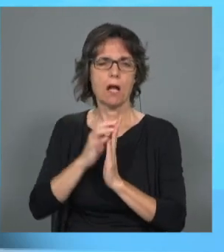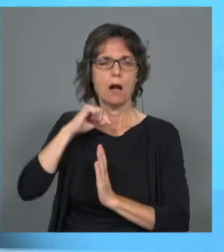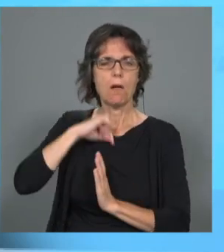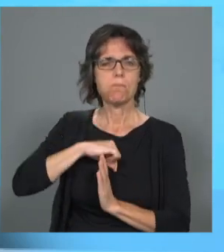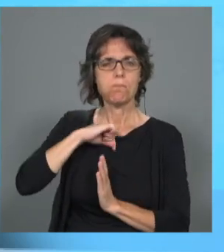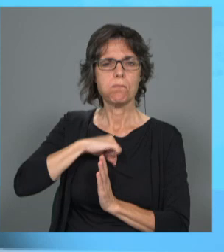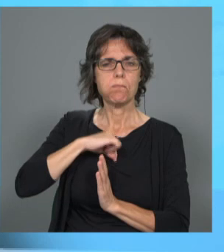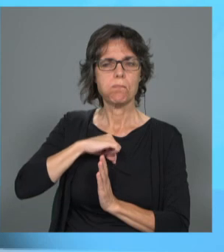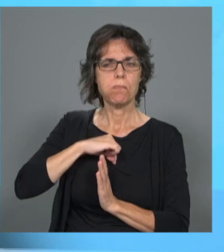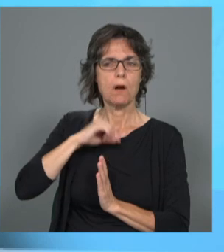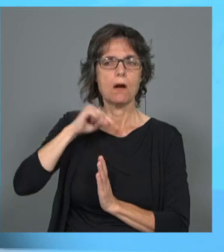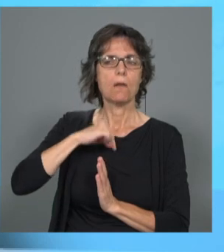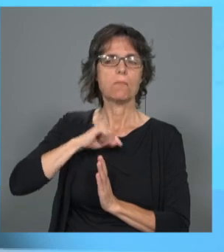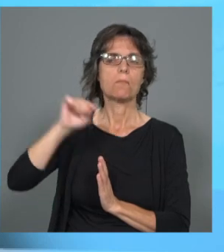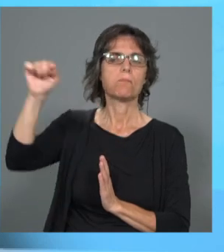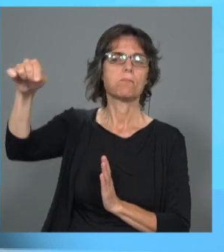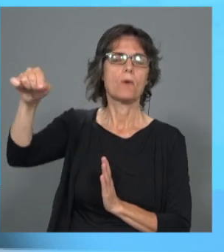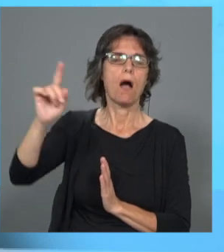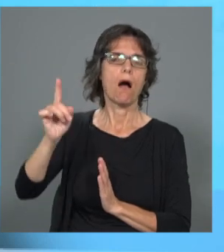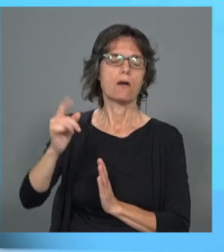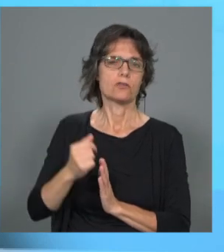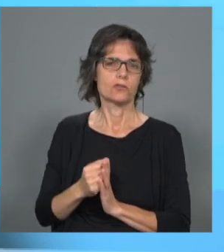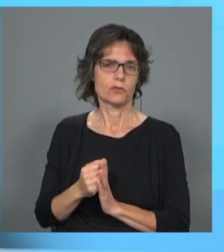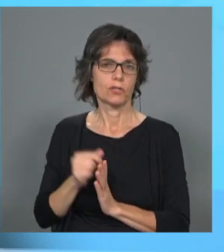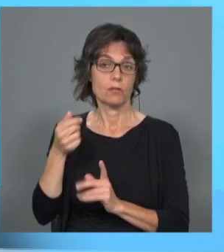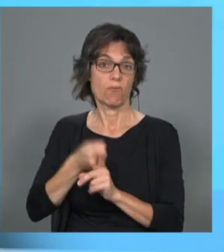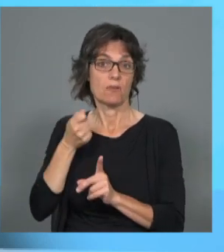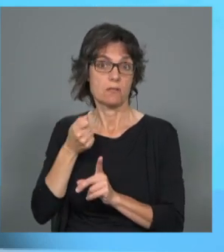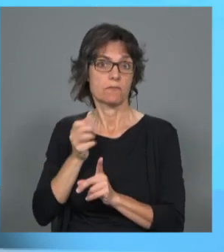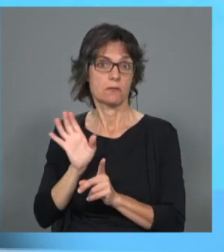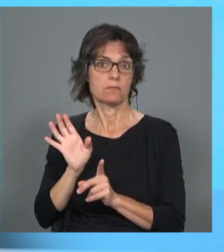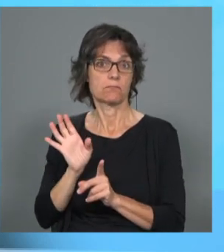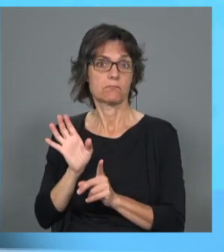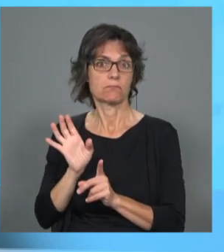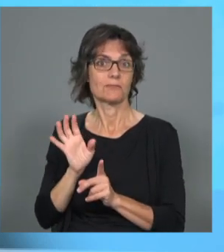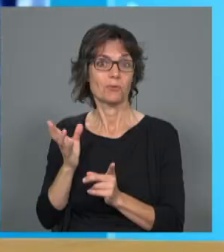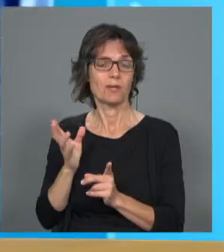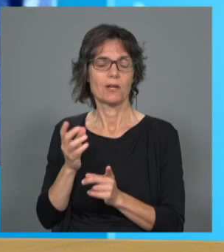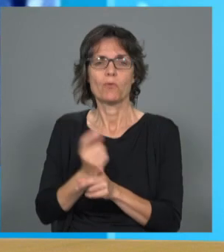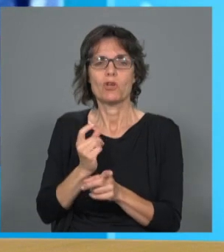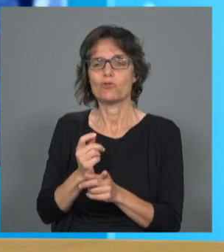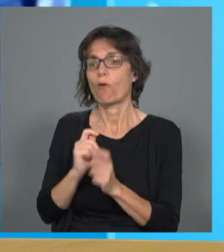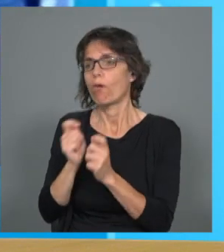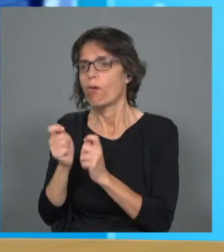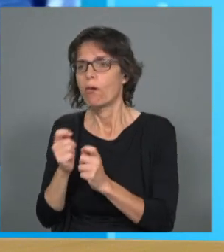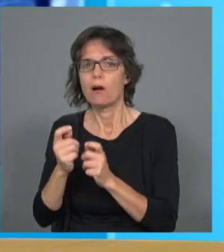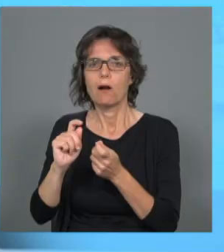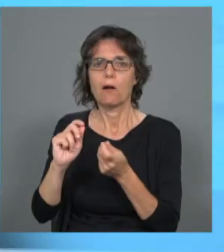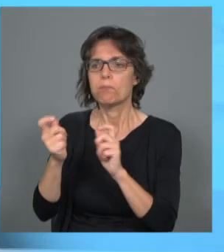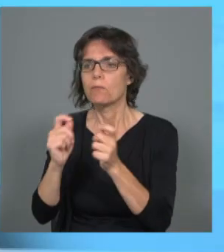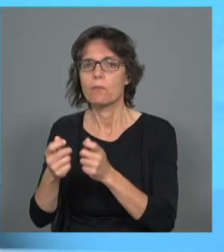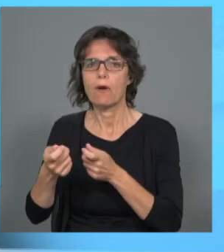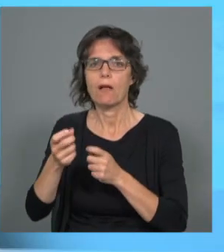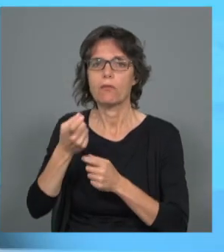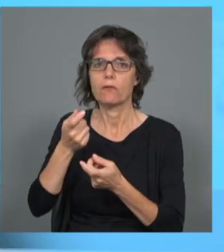fé, é um desafio um bocadinho mais além do que o simples fenómeno jornalístico de relatar o que está a acontecer